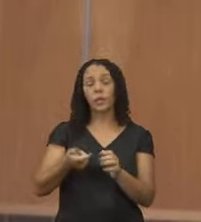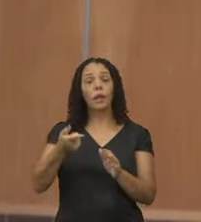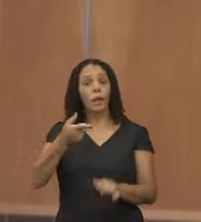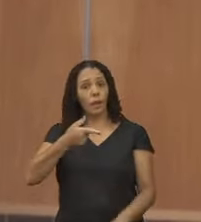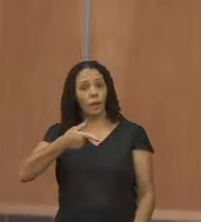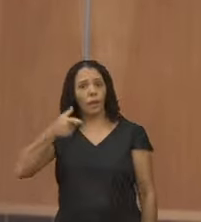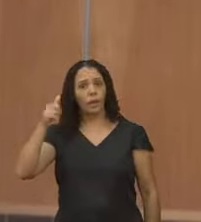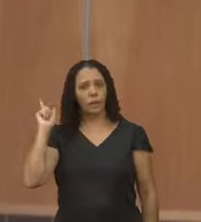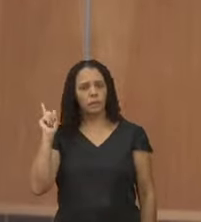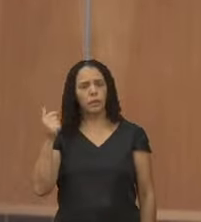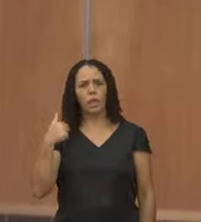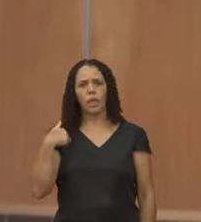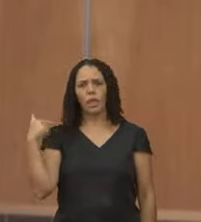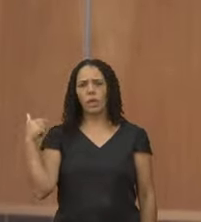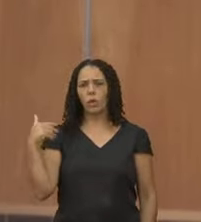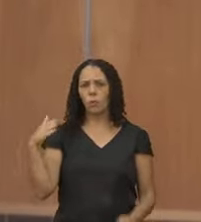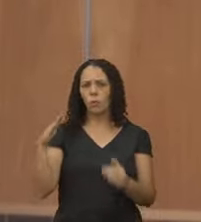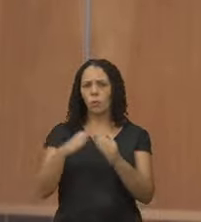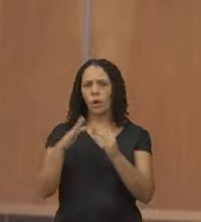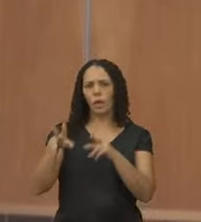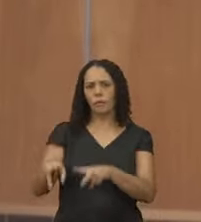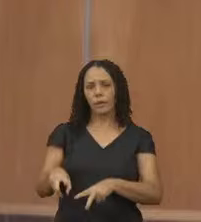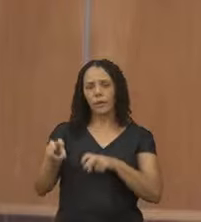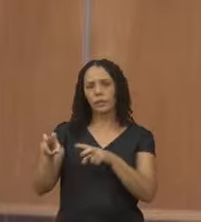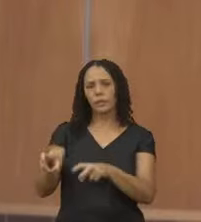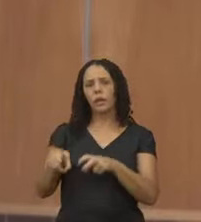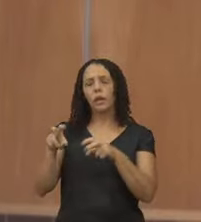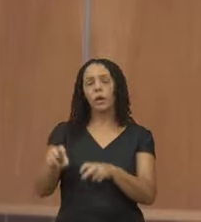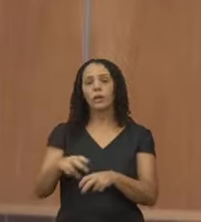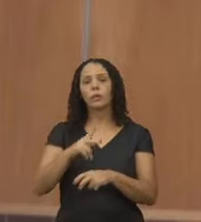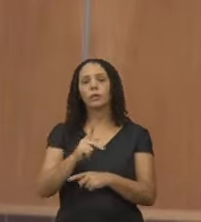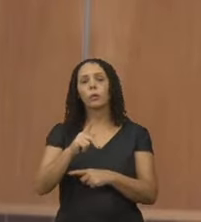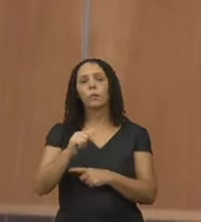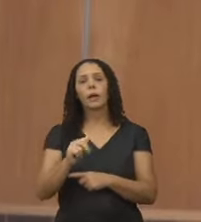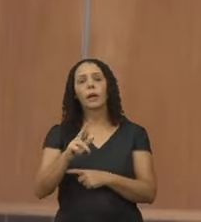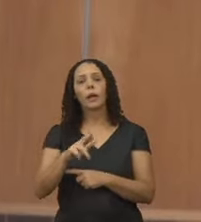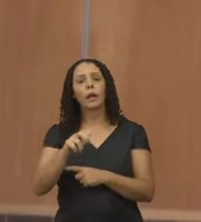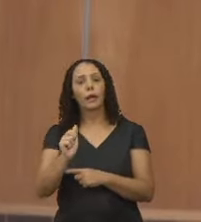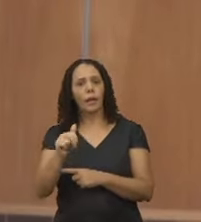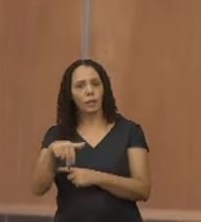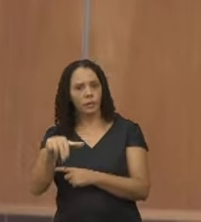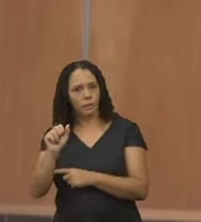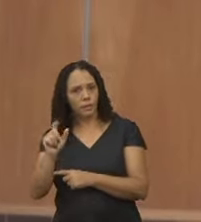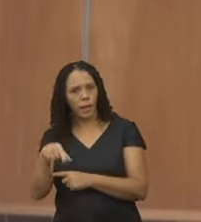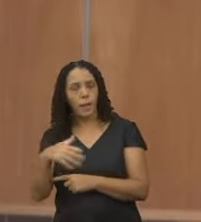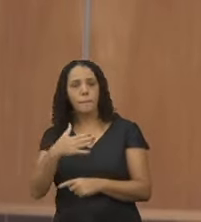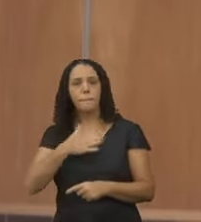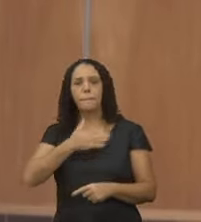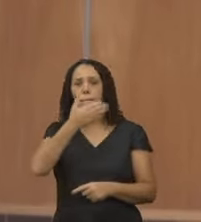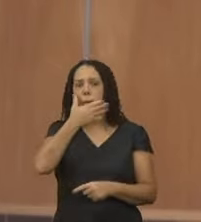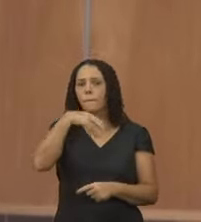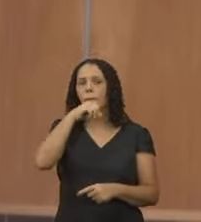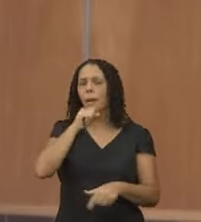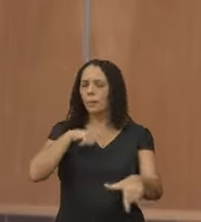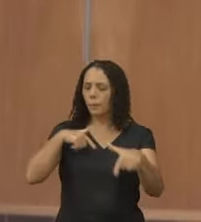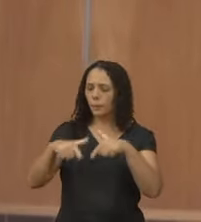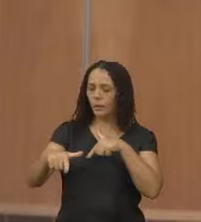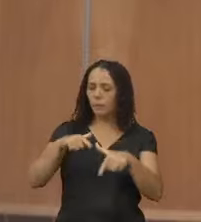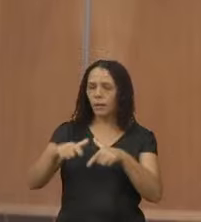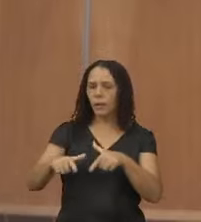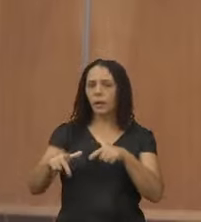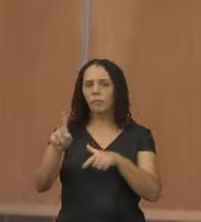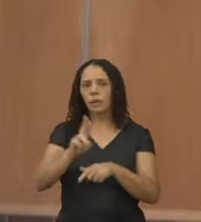eu venho da roça, morava no Paraná, no sítio, e meu pai sustentava através de uma carroça que ele tinha, né,